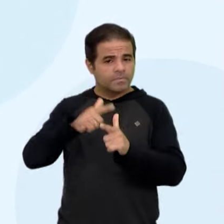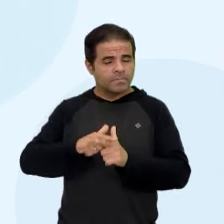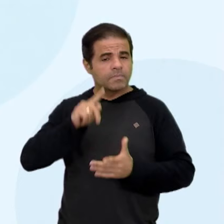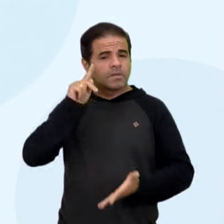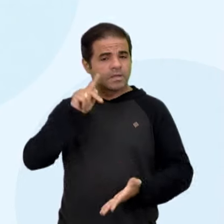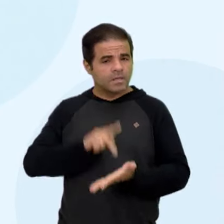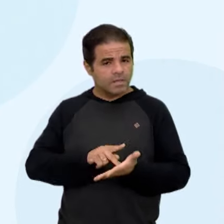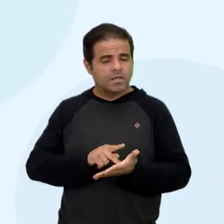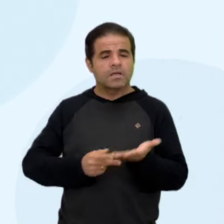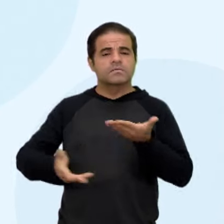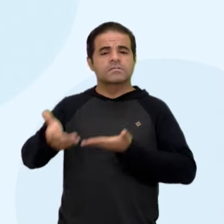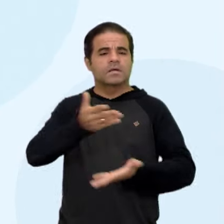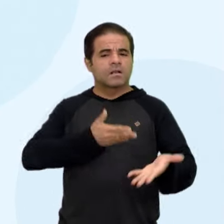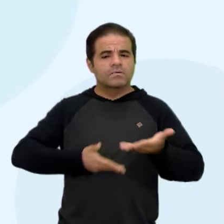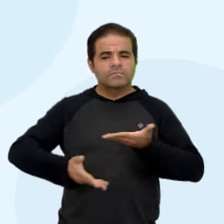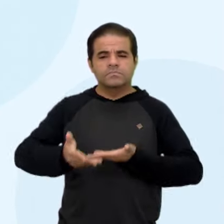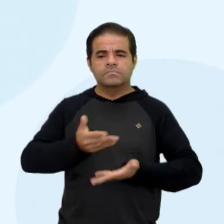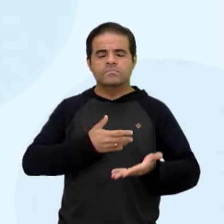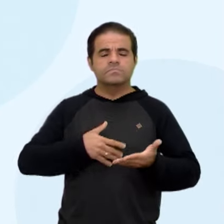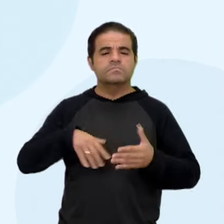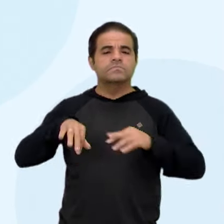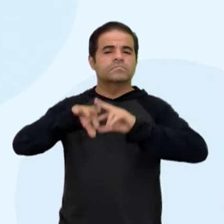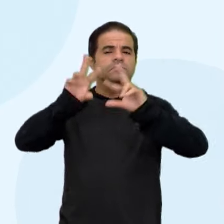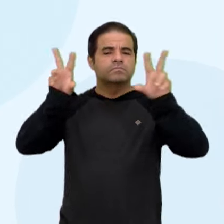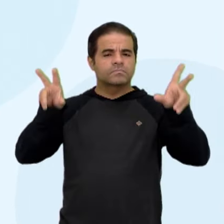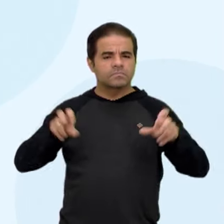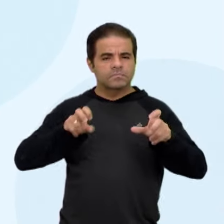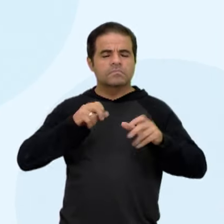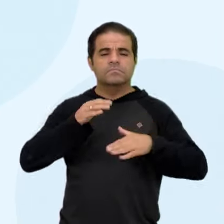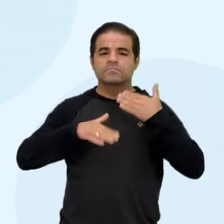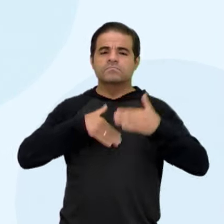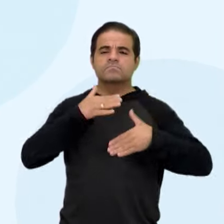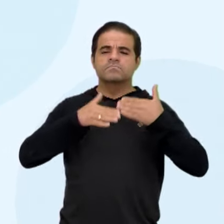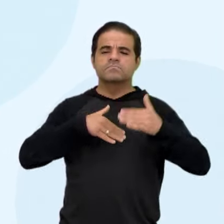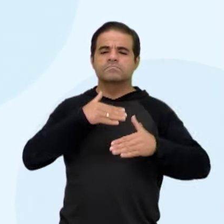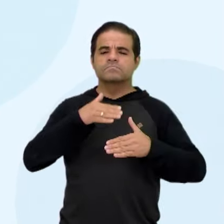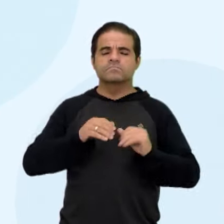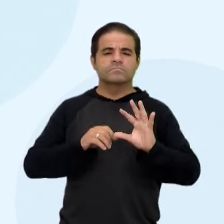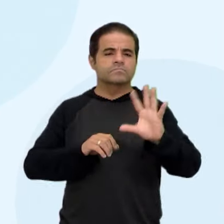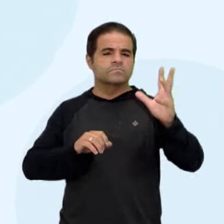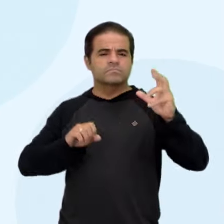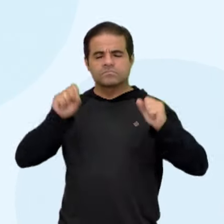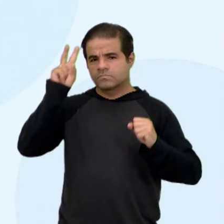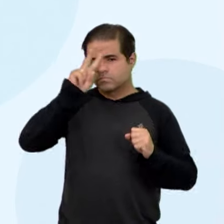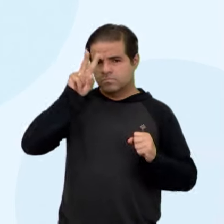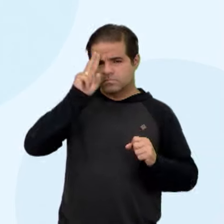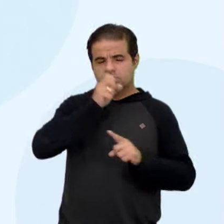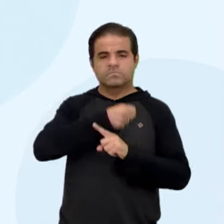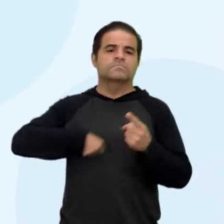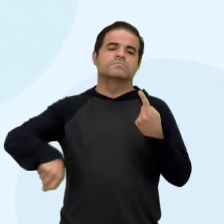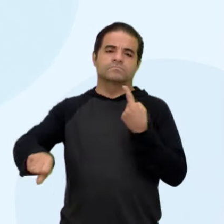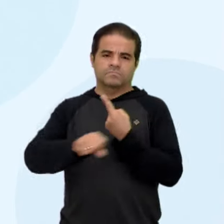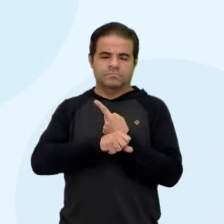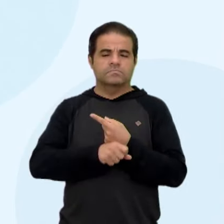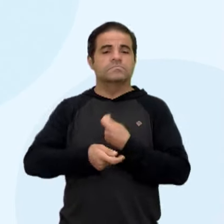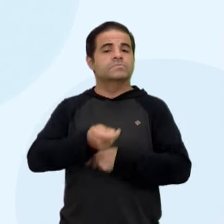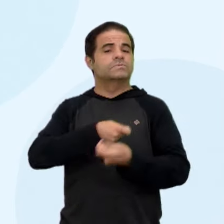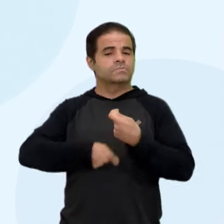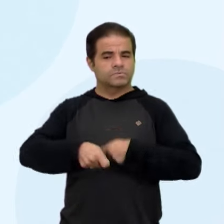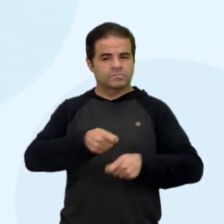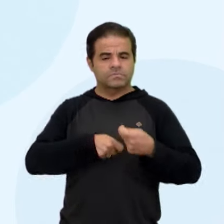reais relacionados a temas e processos de natureza histórica, social,